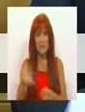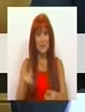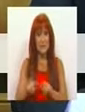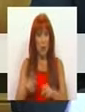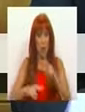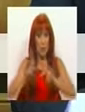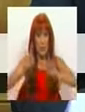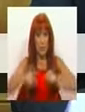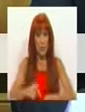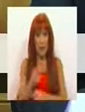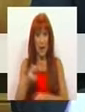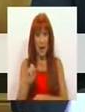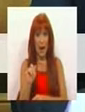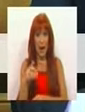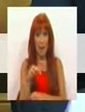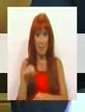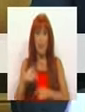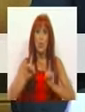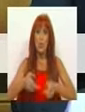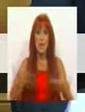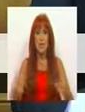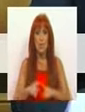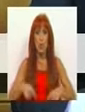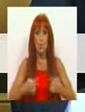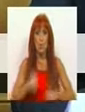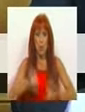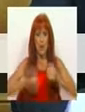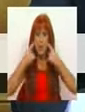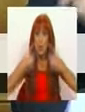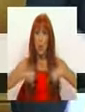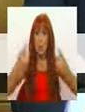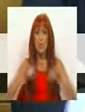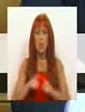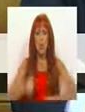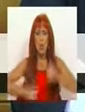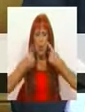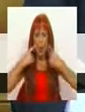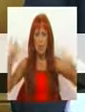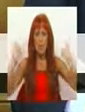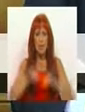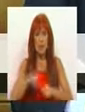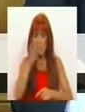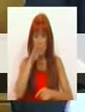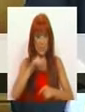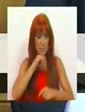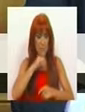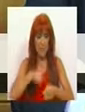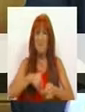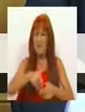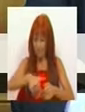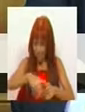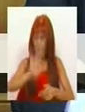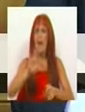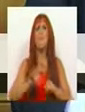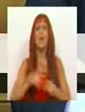obra é lançada pela IAPA, é que é possível lançar o próprio concurso público. O concurso público, se não está na praça, estará muito em breve,